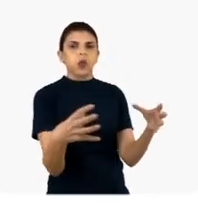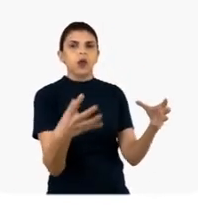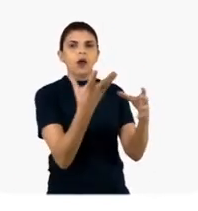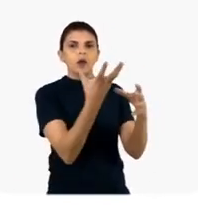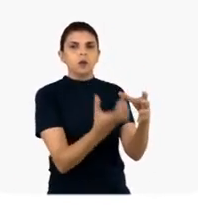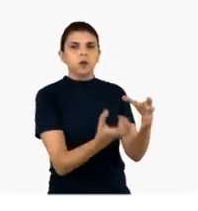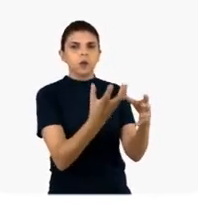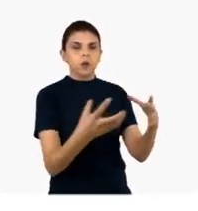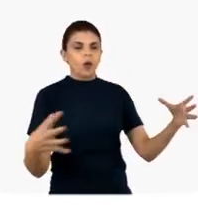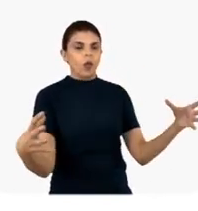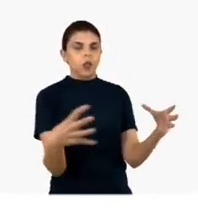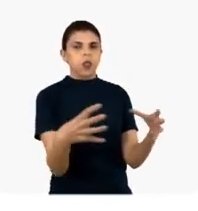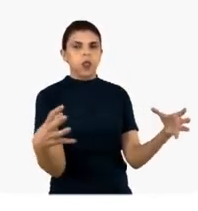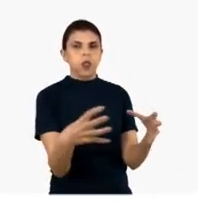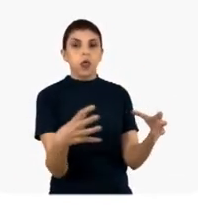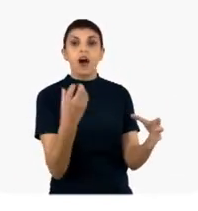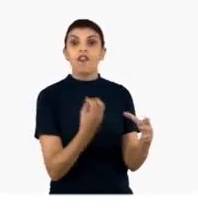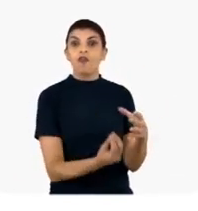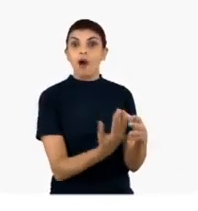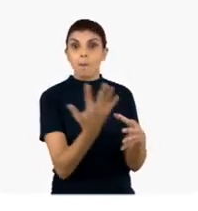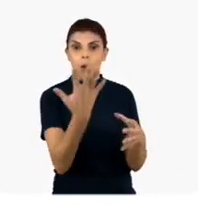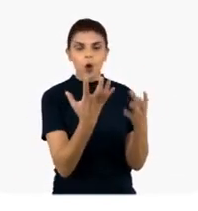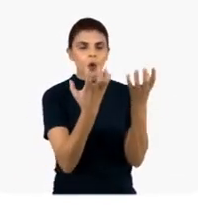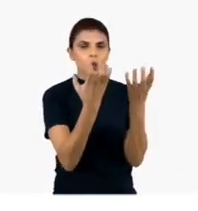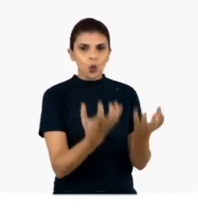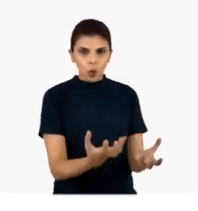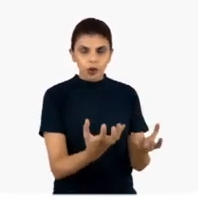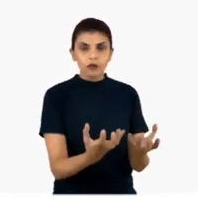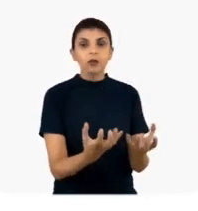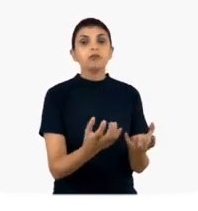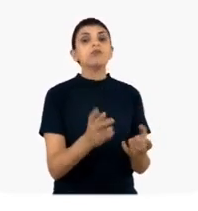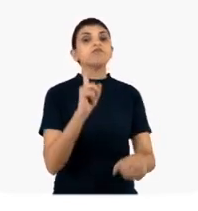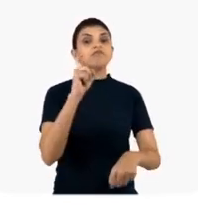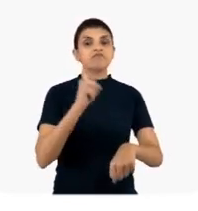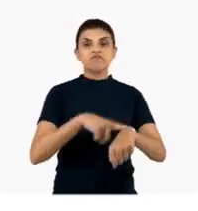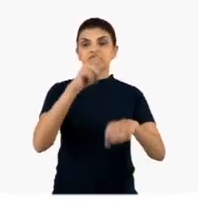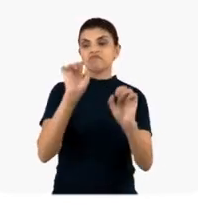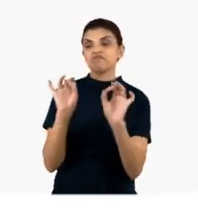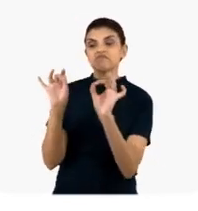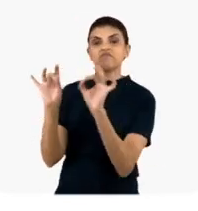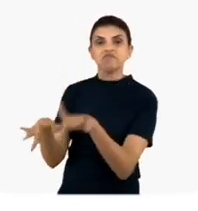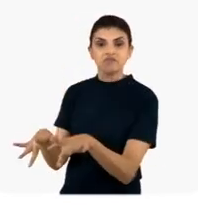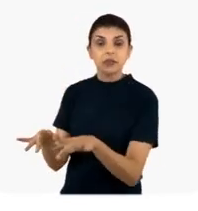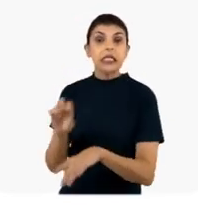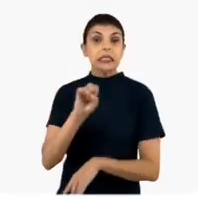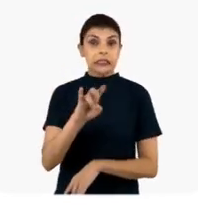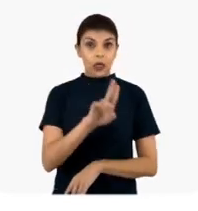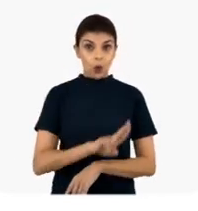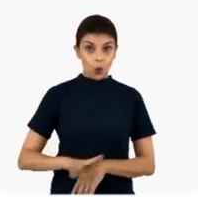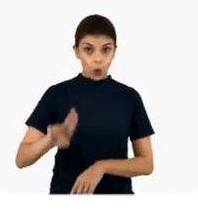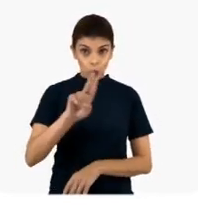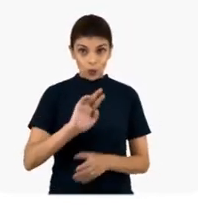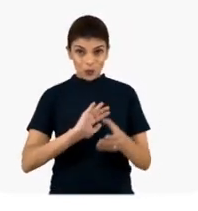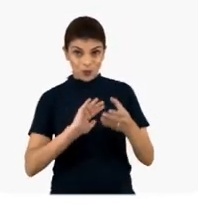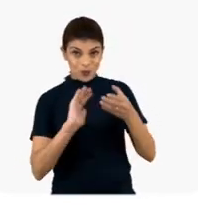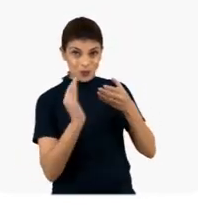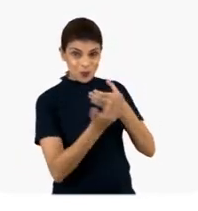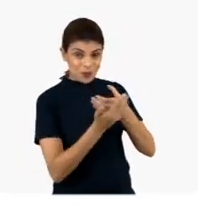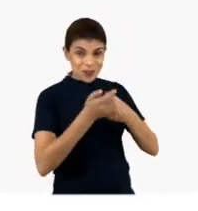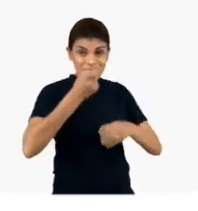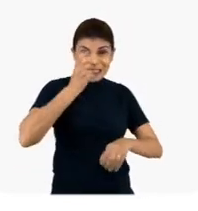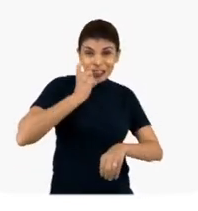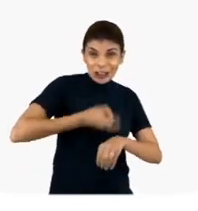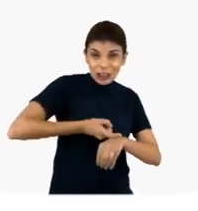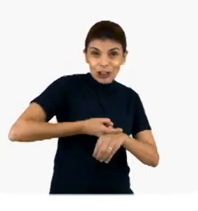autoclave, que é uma esterilização a vapor seco, e automaticamente posso descartar. Se eu estou utilizando um biorreator